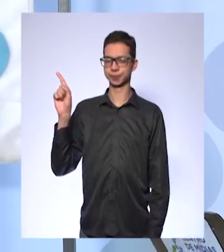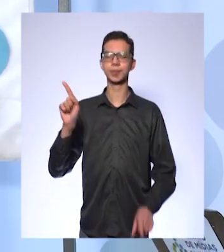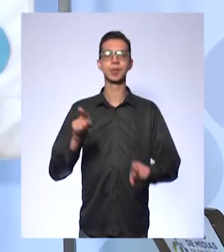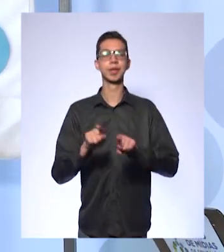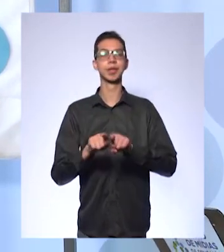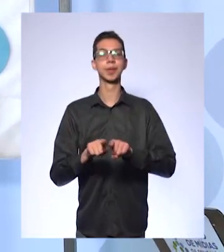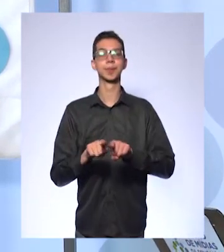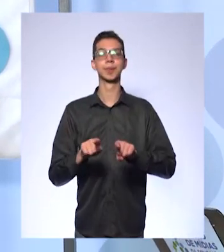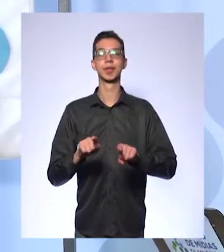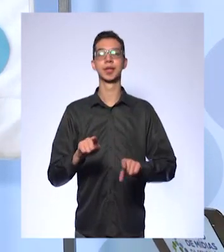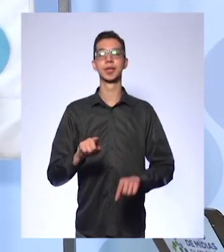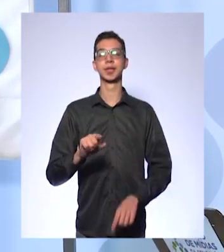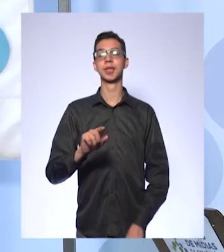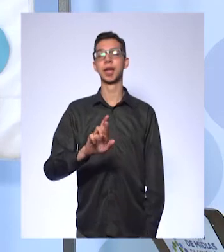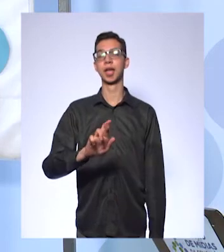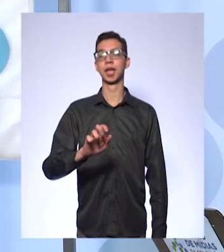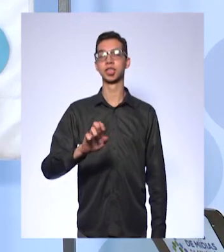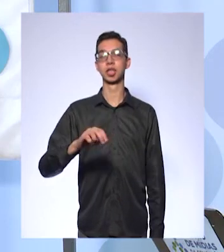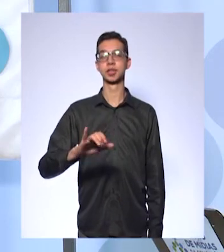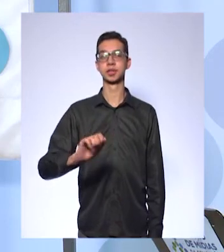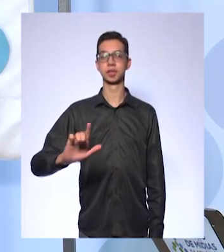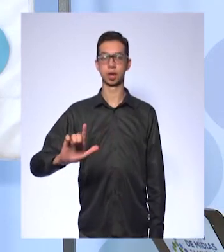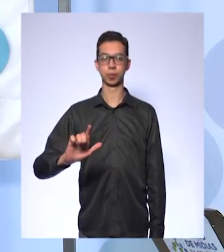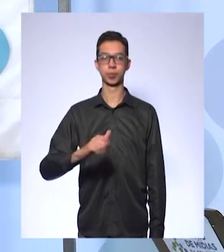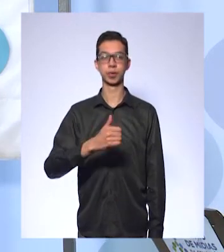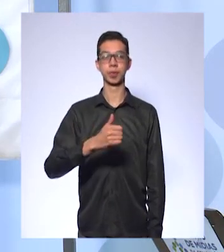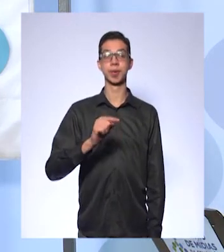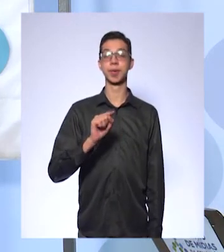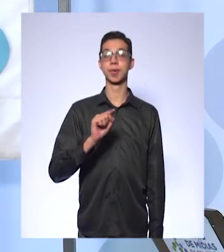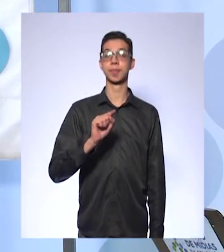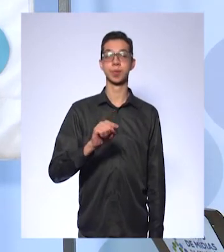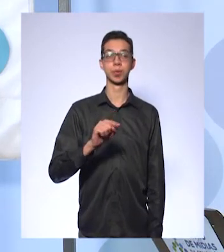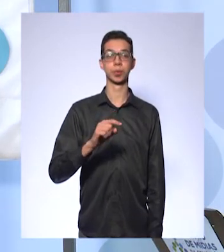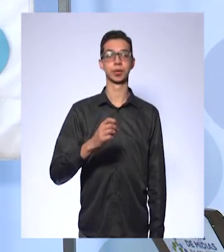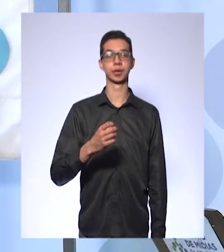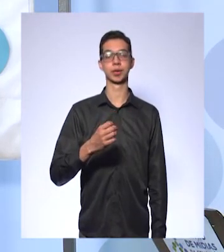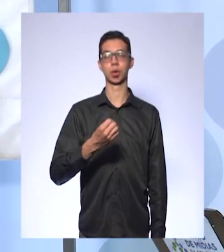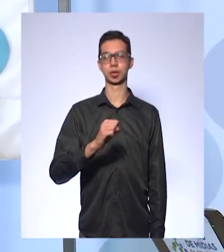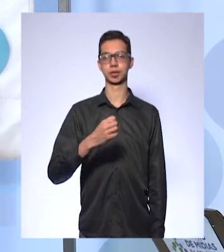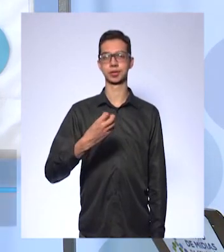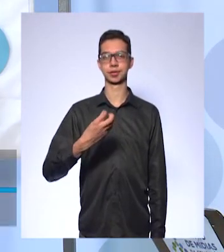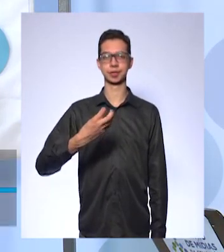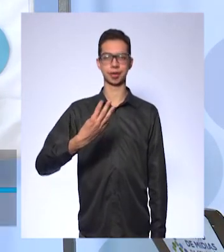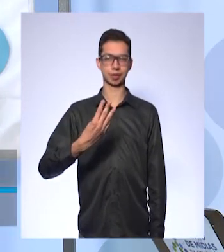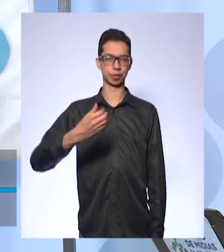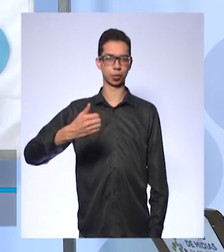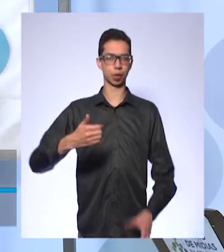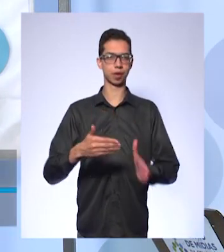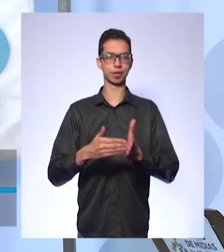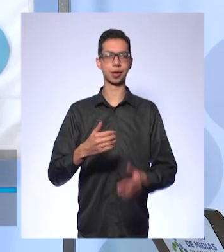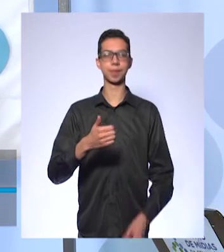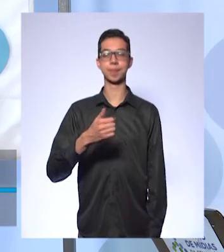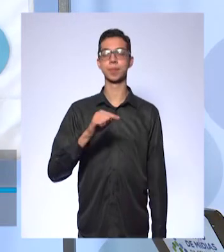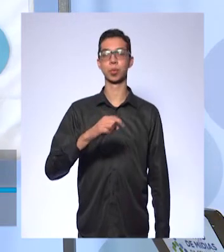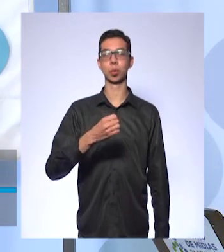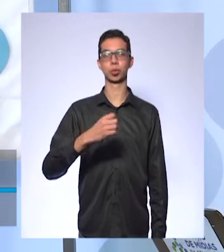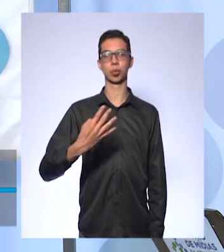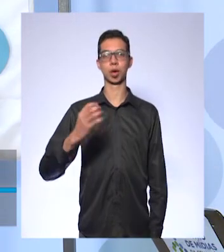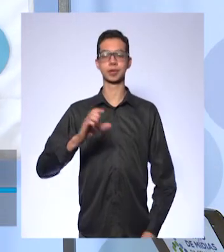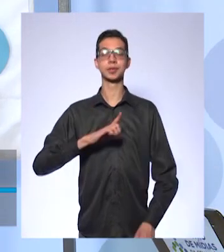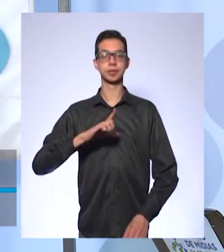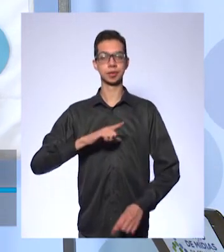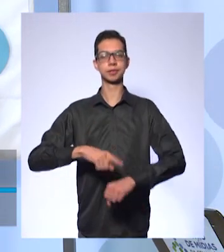vai de 1831 a 1840. E justamente aí nesse período regencial, nós tivemos aqui no Brasil